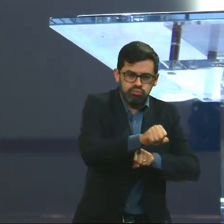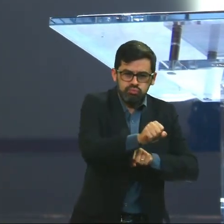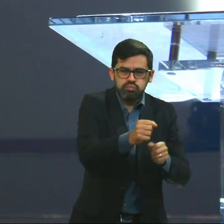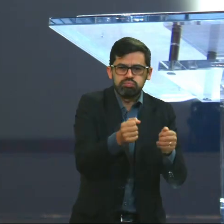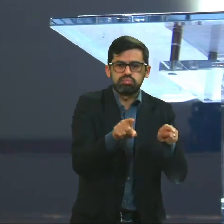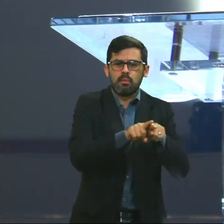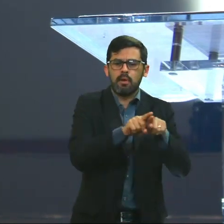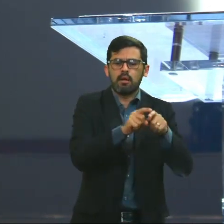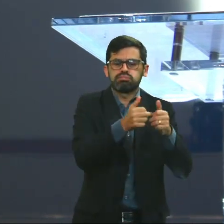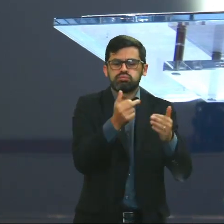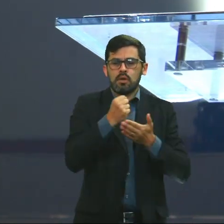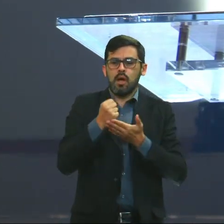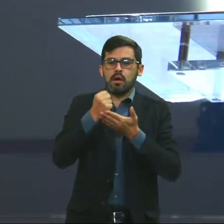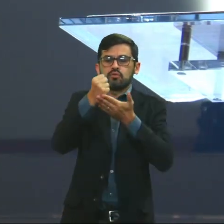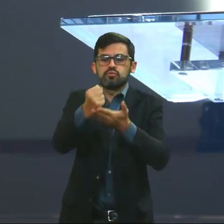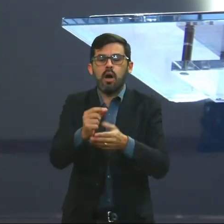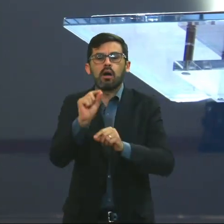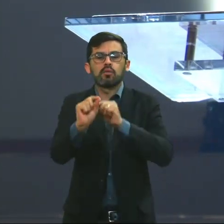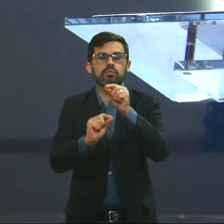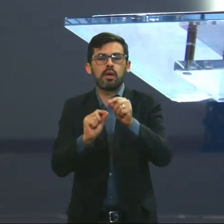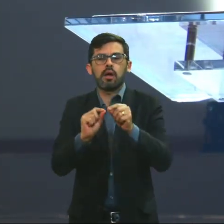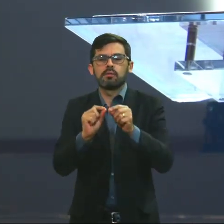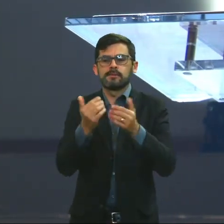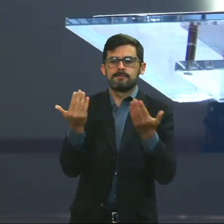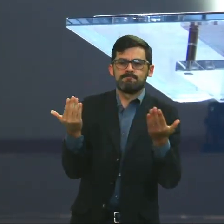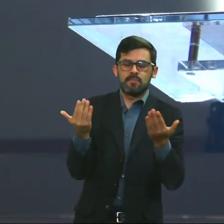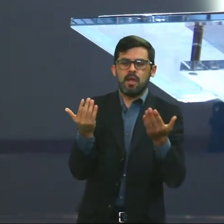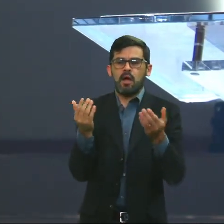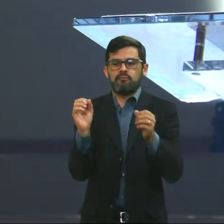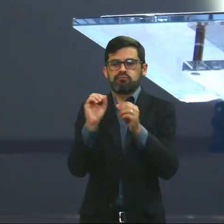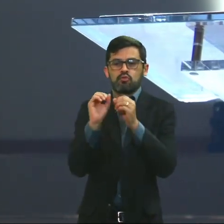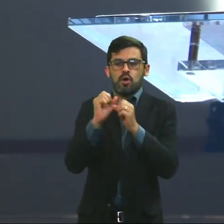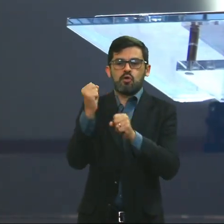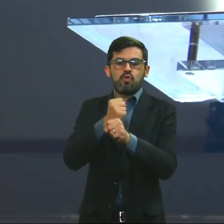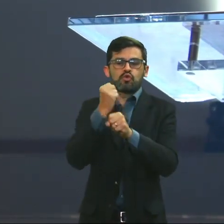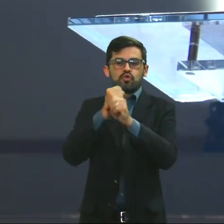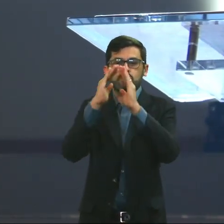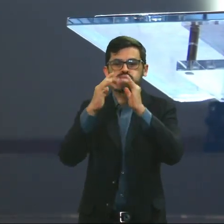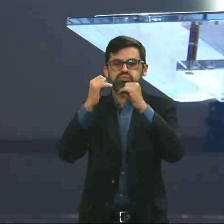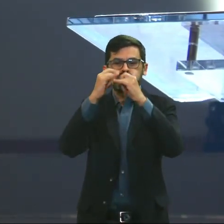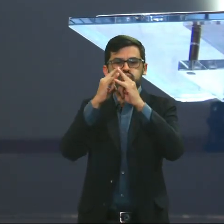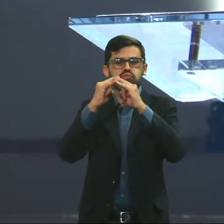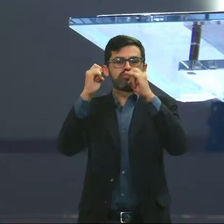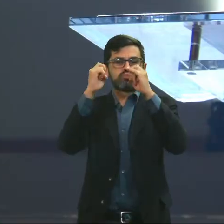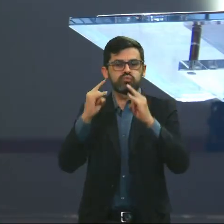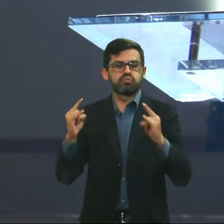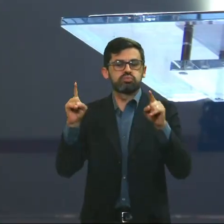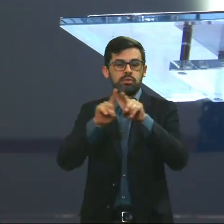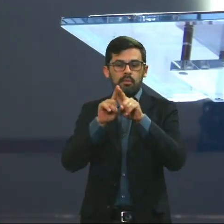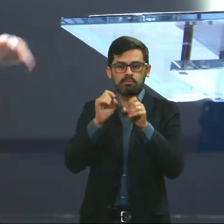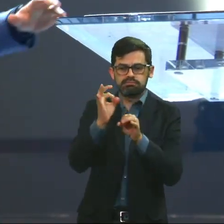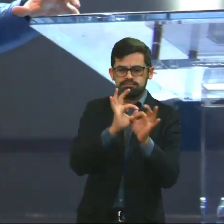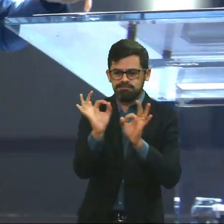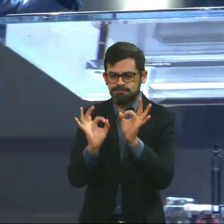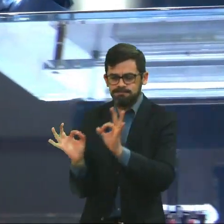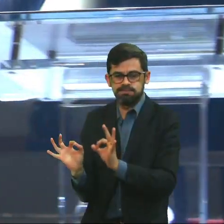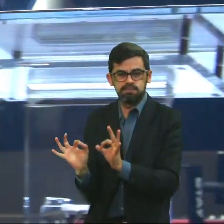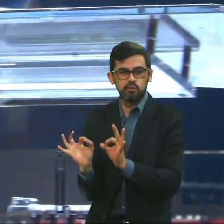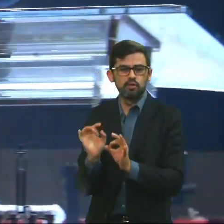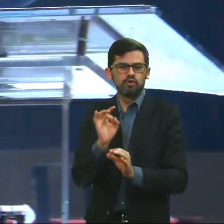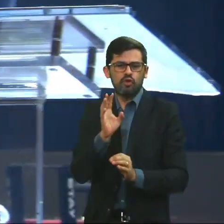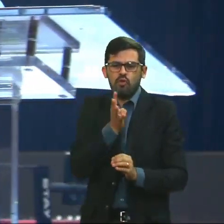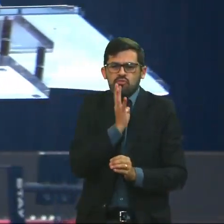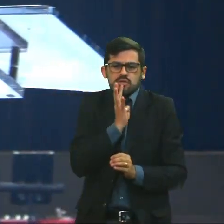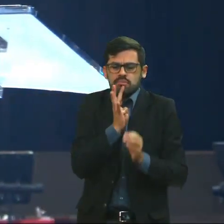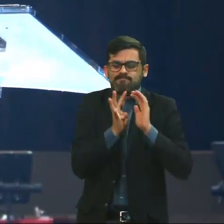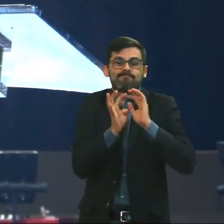que ajudaram a mobiliar o tabernáculo, os construtores do templo. Não é apenas